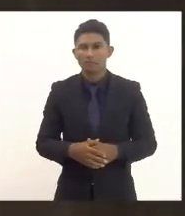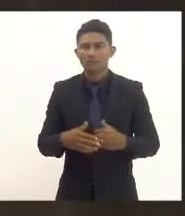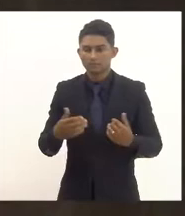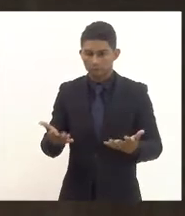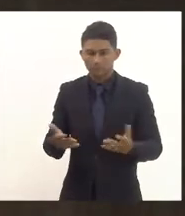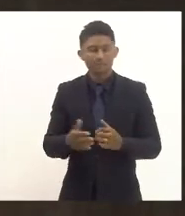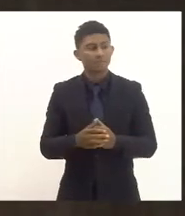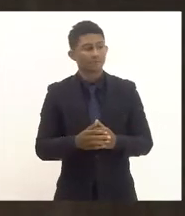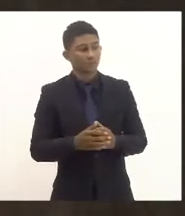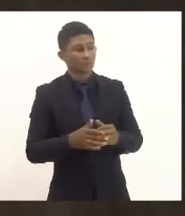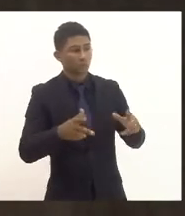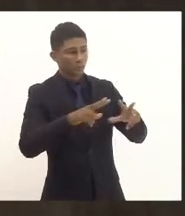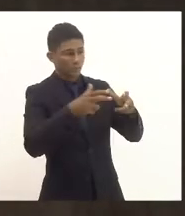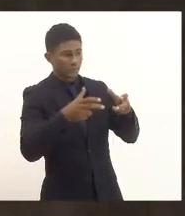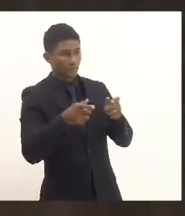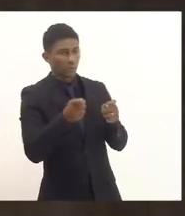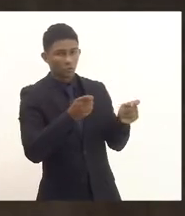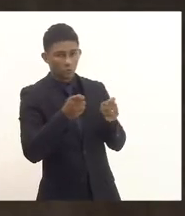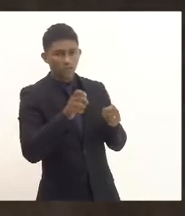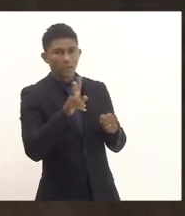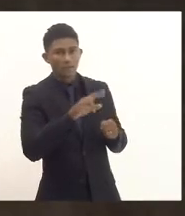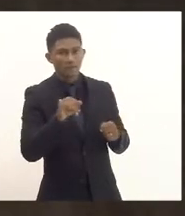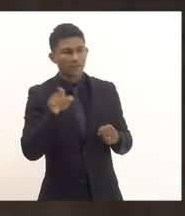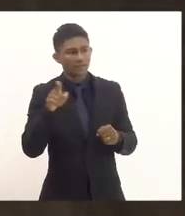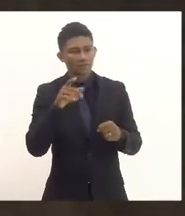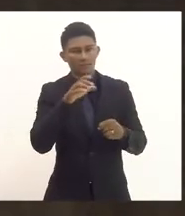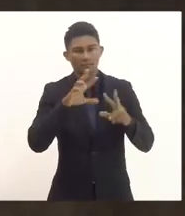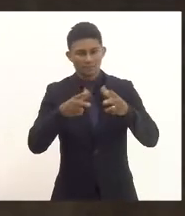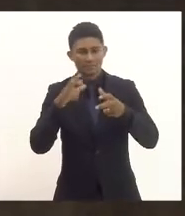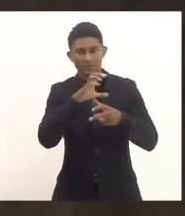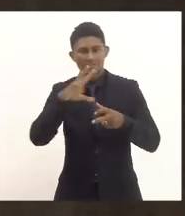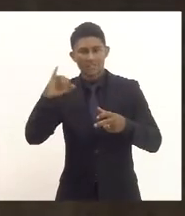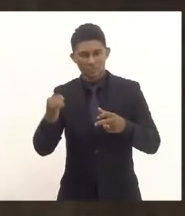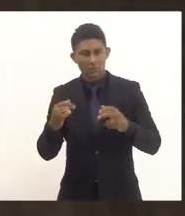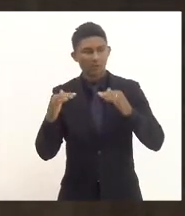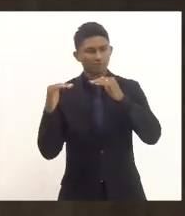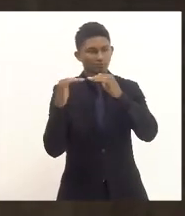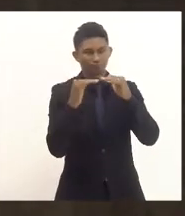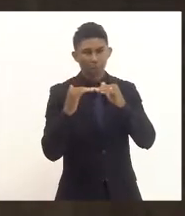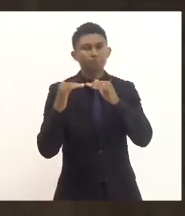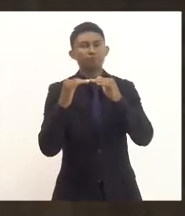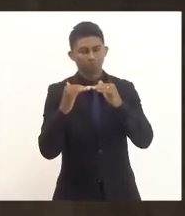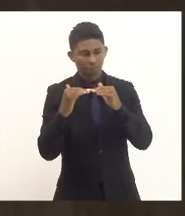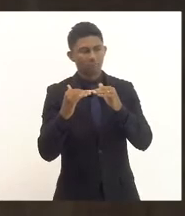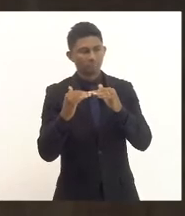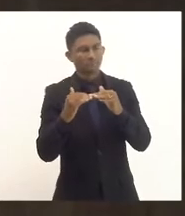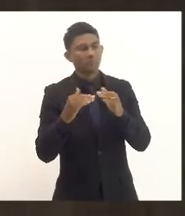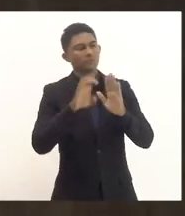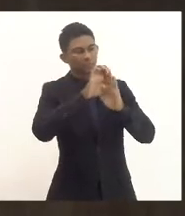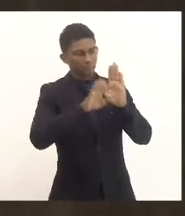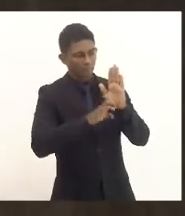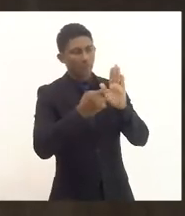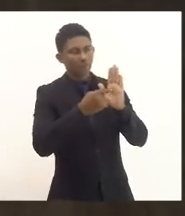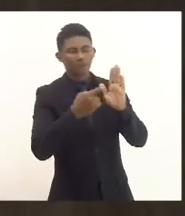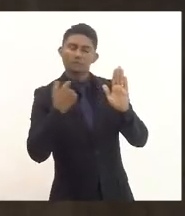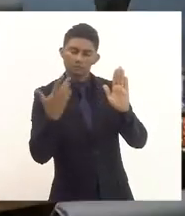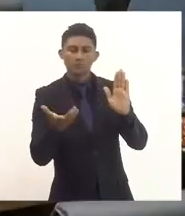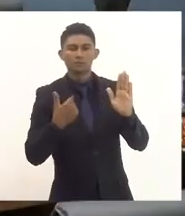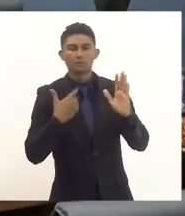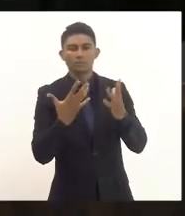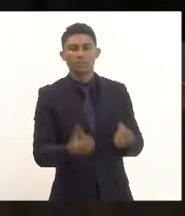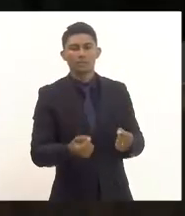vai acompanhar parecer emitido pela ccj inclusive com as emendas que ofereci foram aproveitadas tão acompanha parecer da ccj